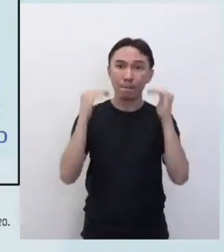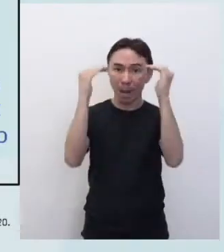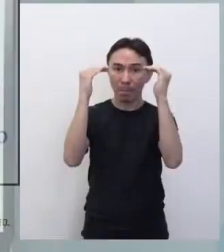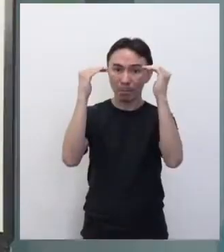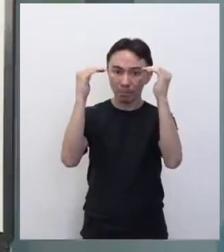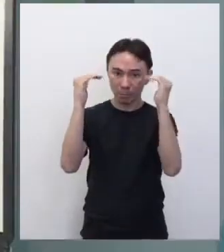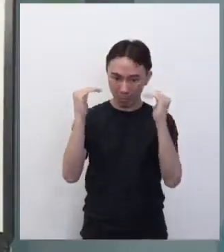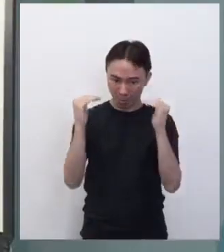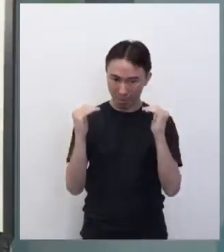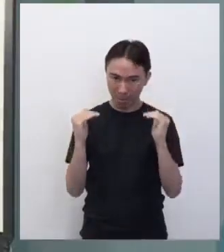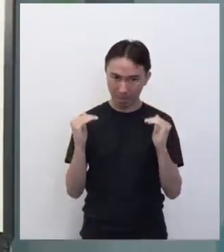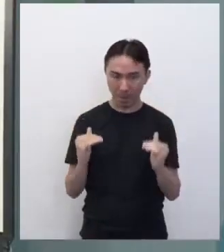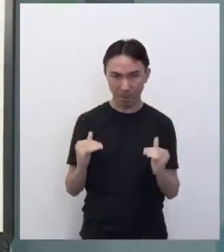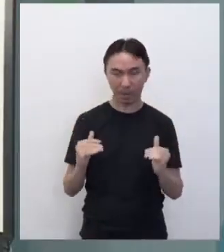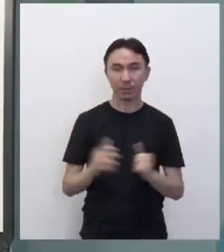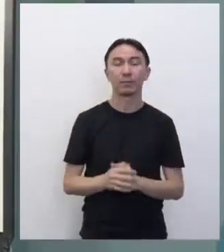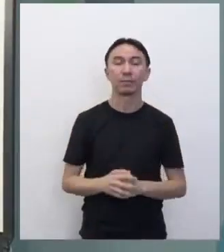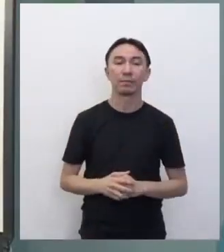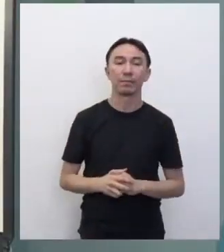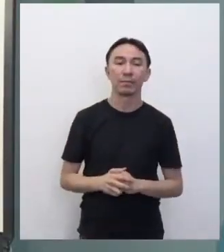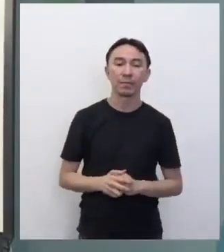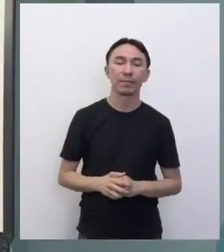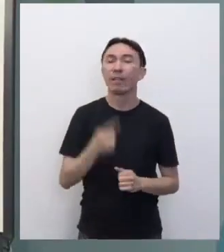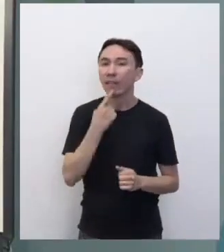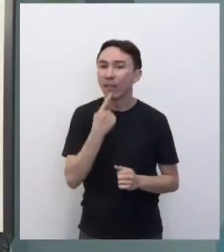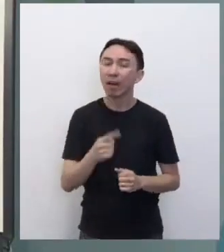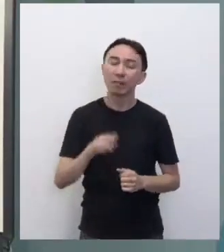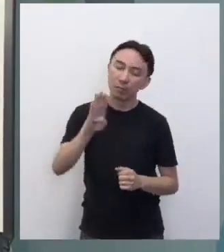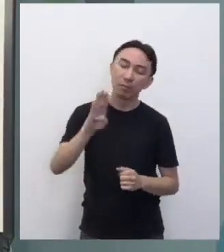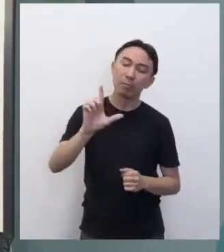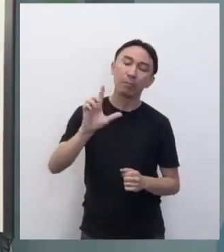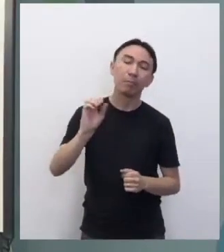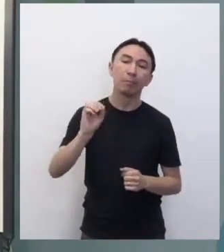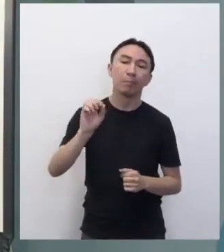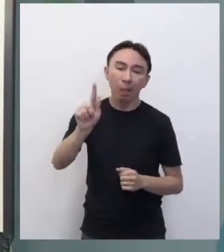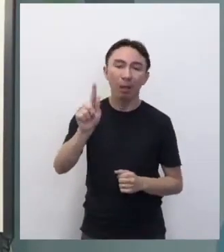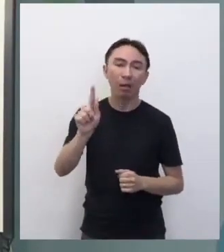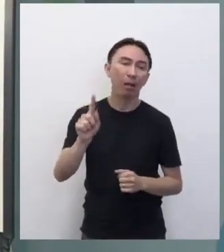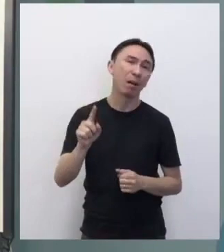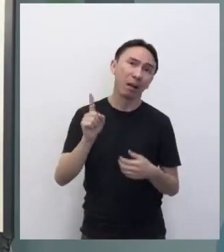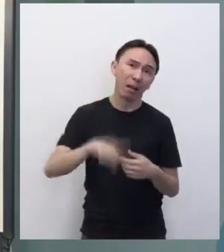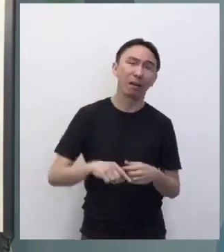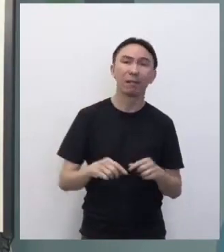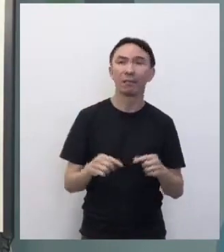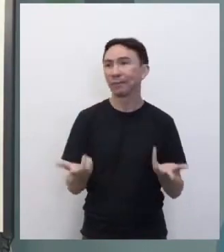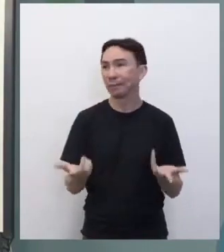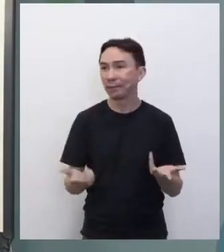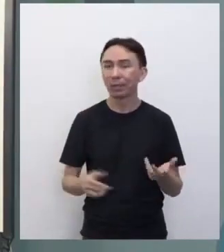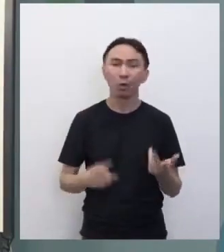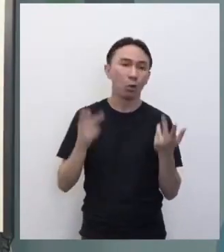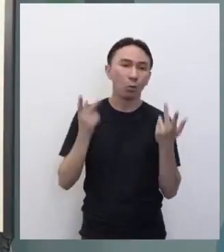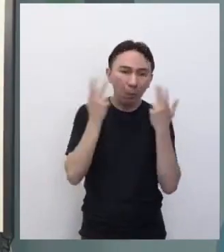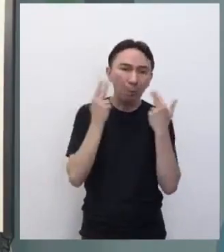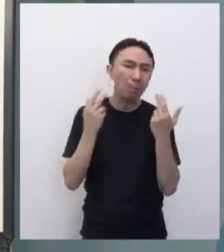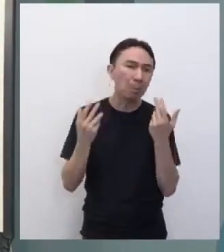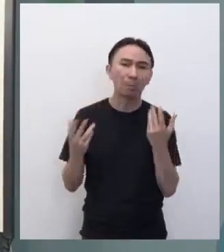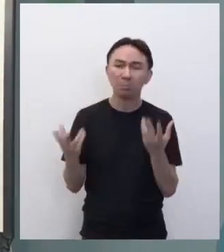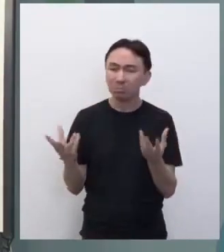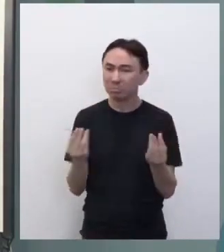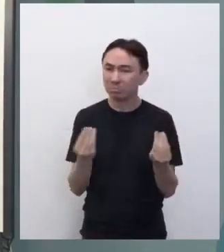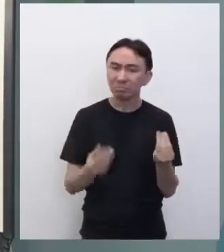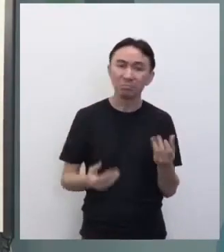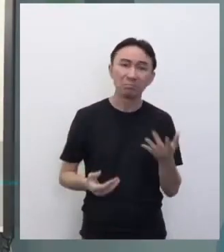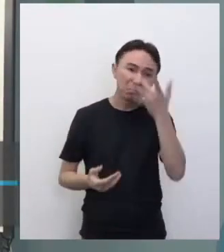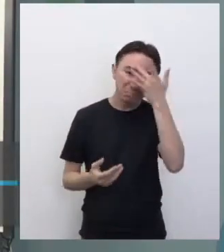Então, quando a gente fala aí de blogs, de weblogs, eu acho que são bem comuns hoje em dia, né? Todo mundo tem aí o